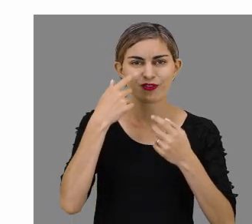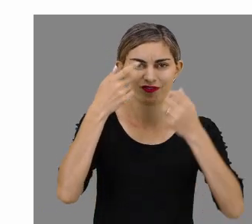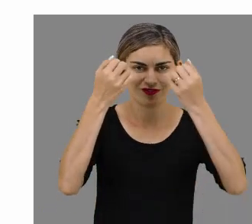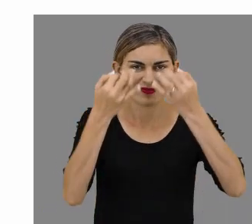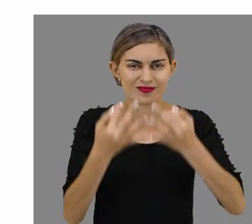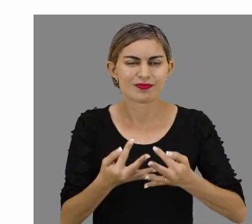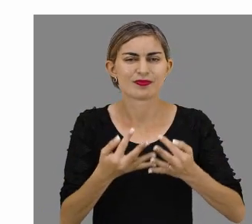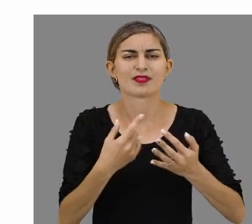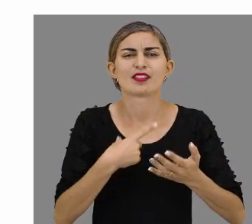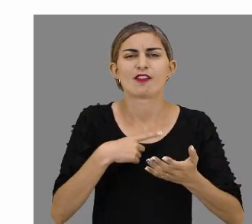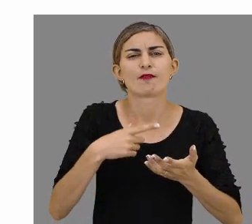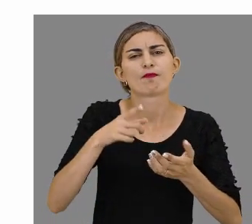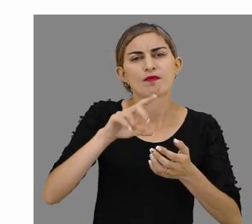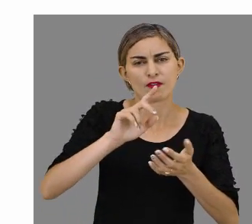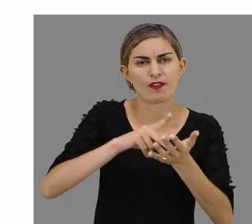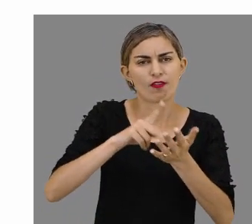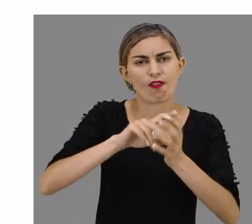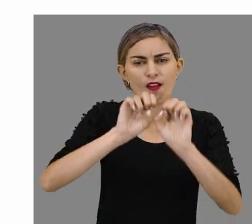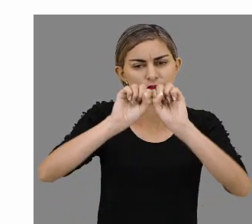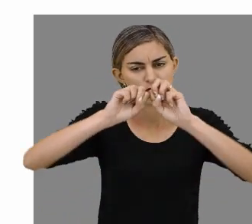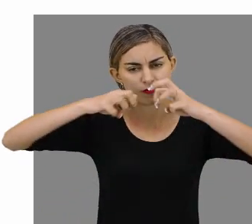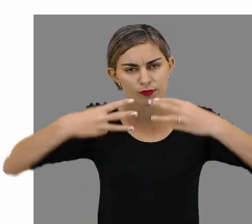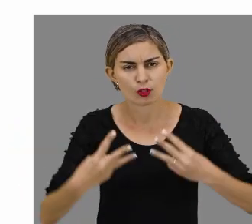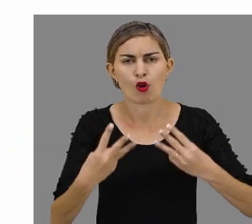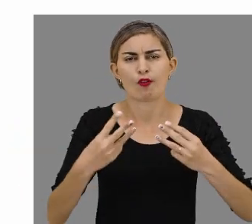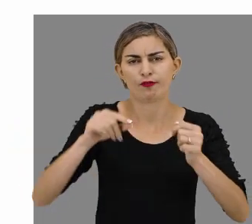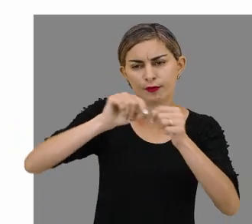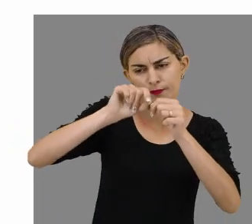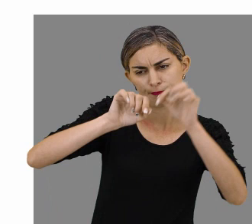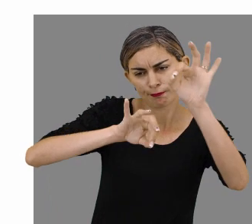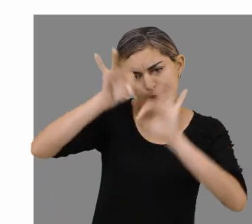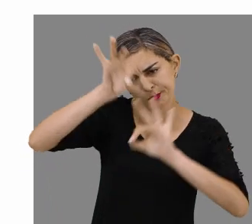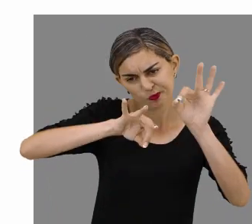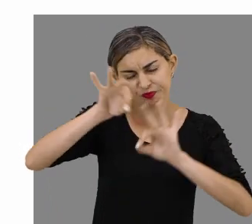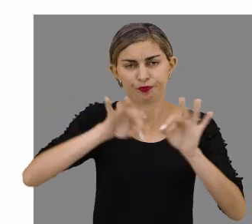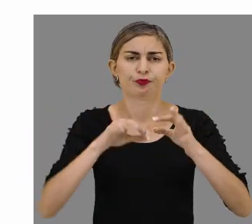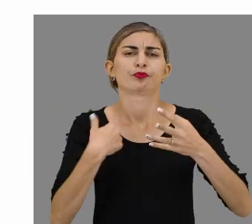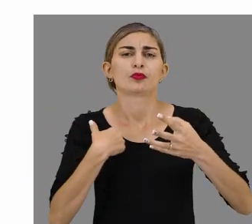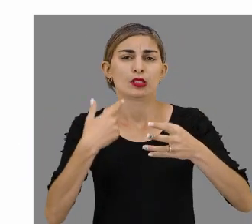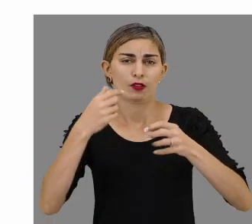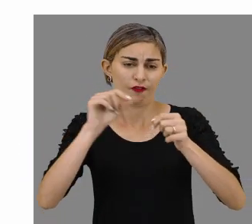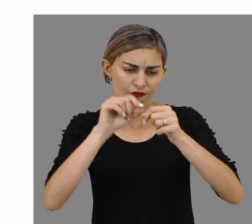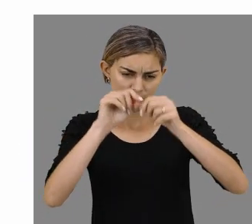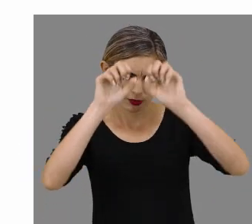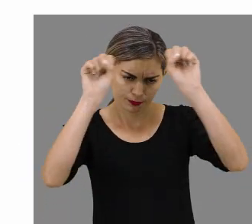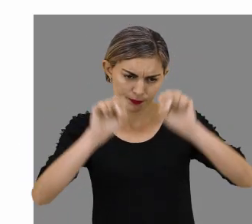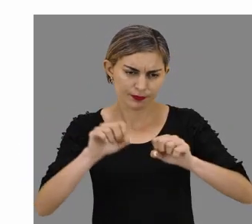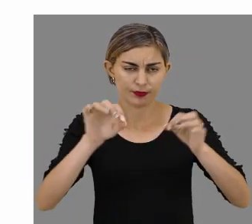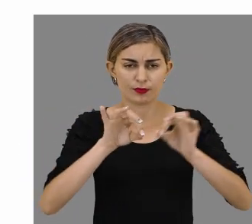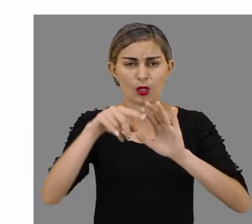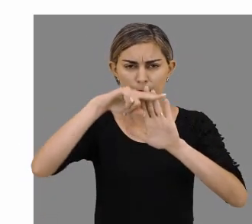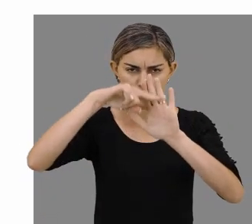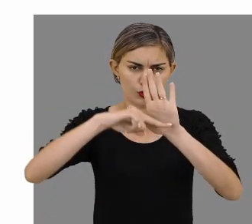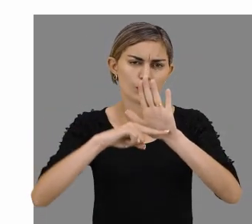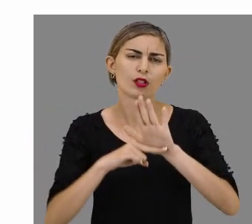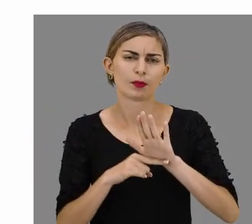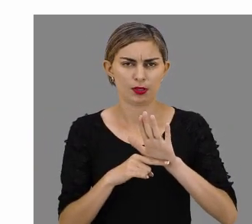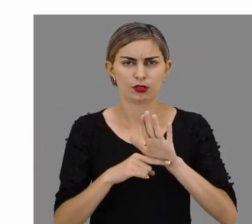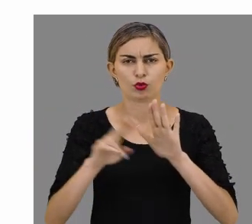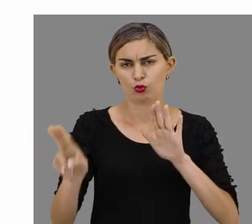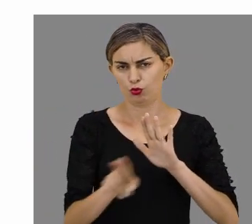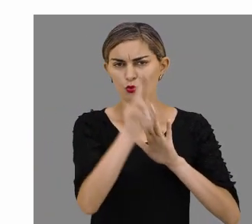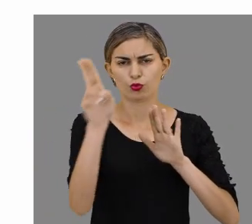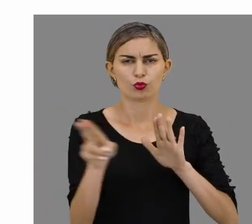vocês, é onde de fato o software será construído. Para que o software seja construído, o programador